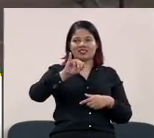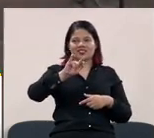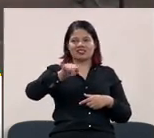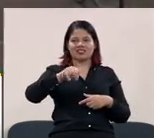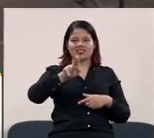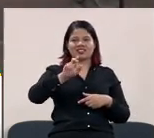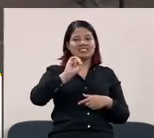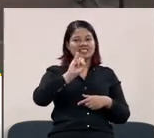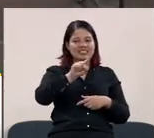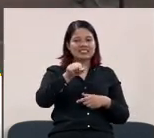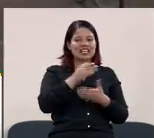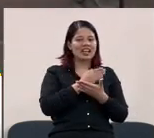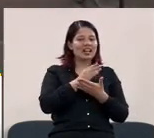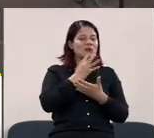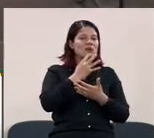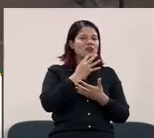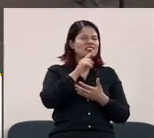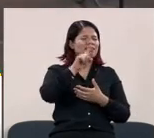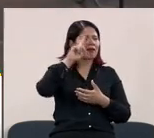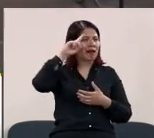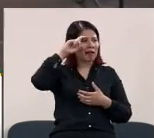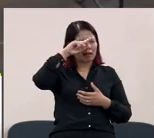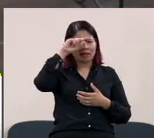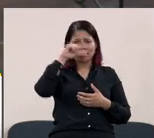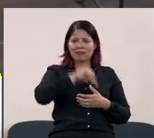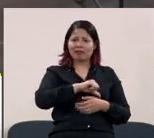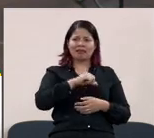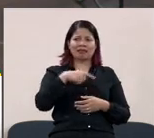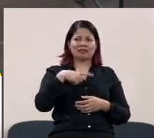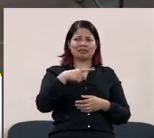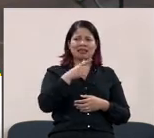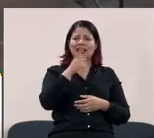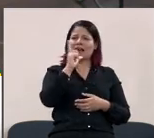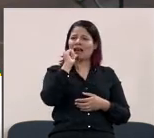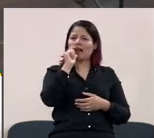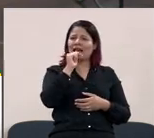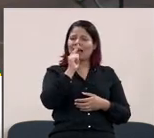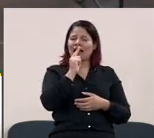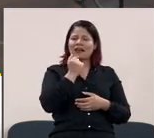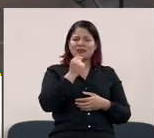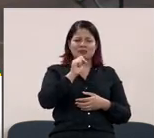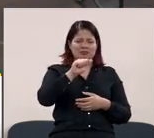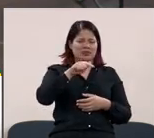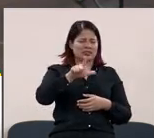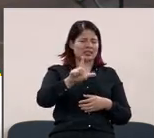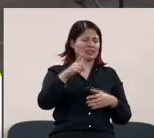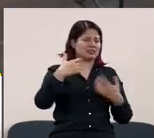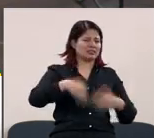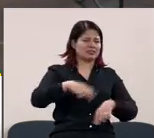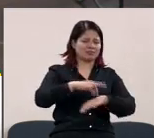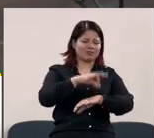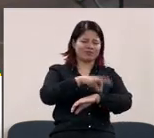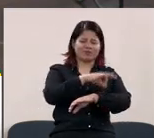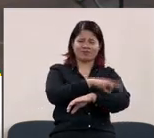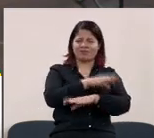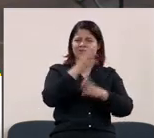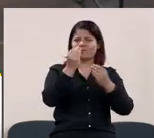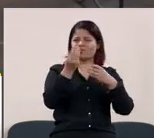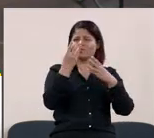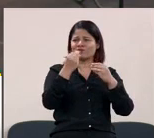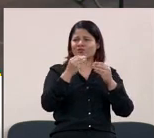é realmente terrível aquele lugar. Não tem água doce, é muito maruim, muito carapanã,